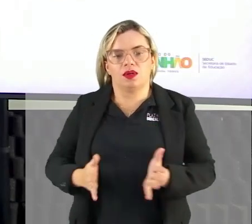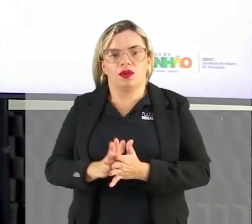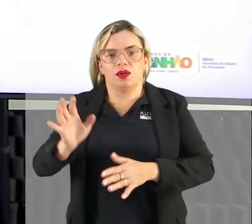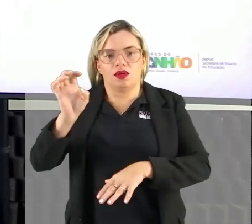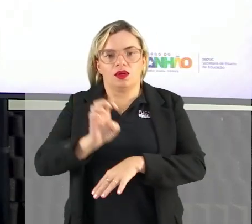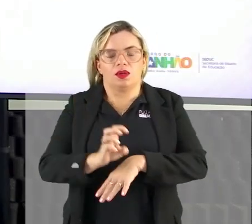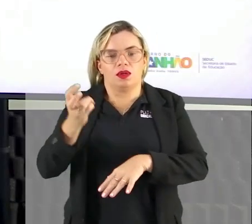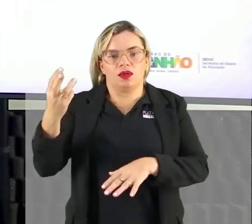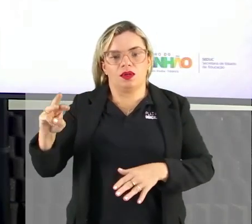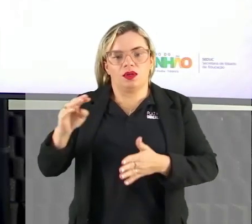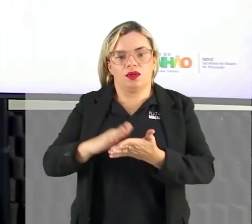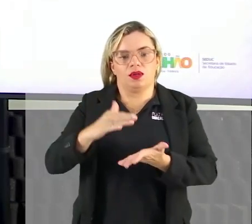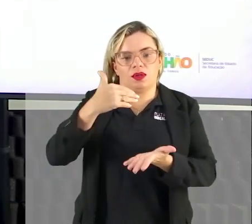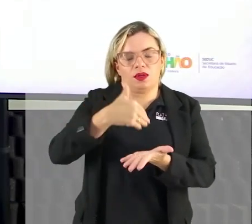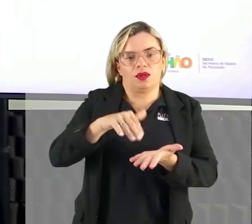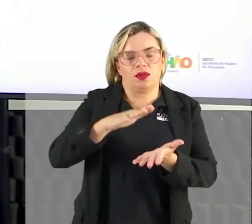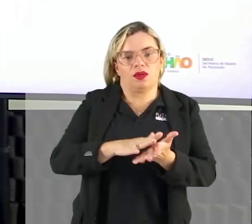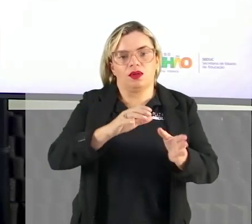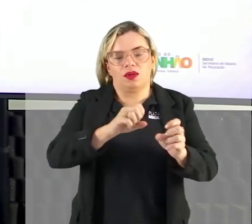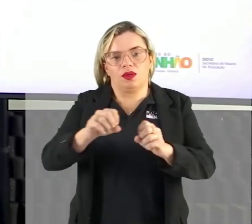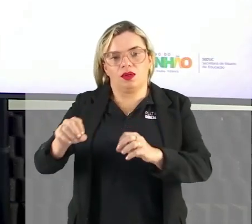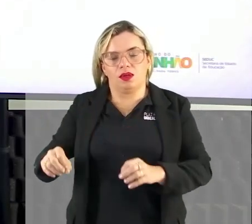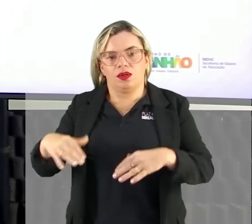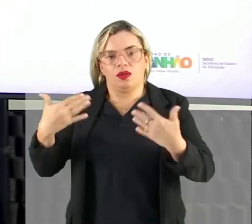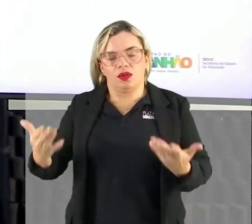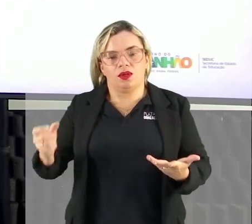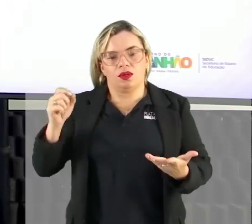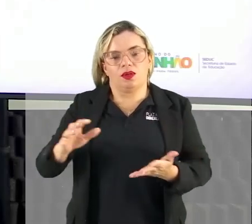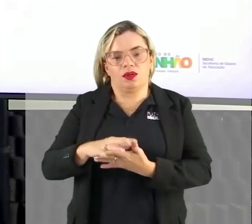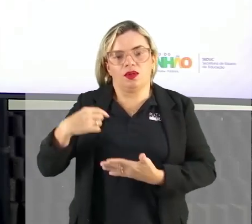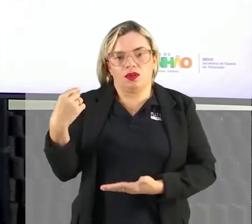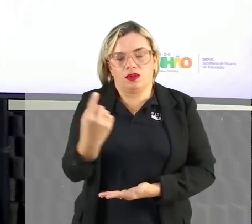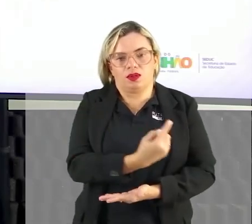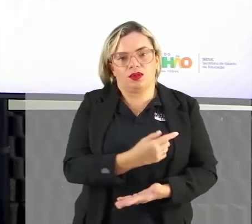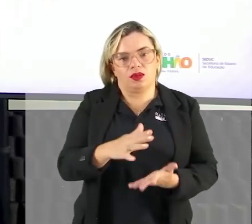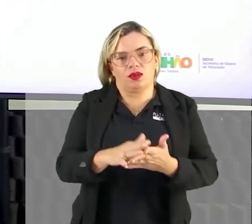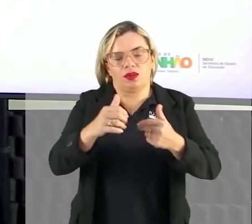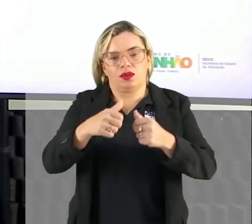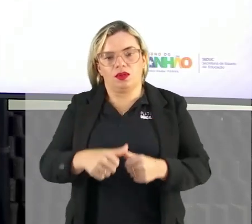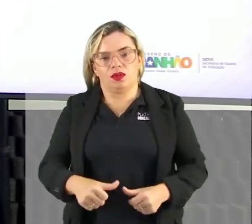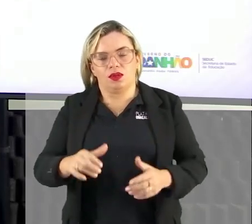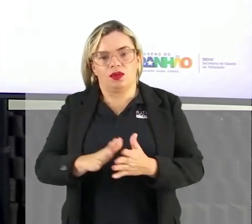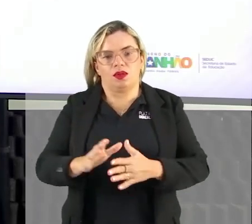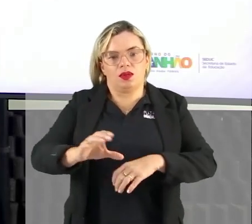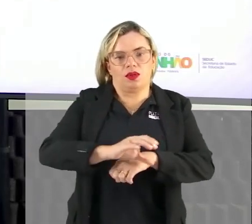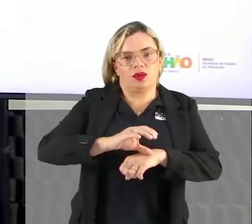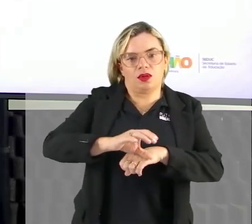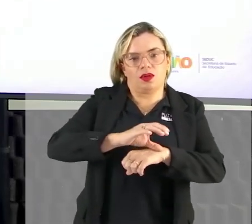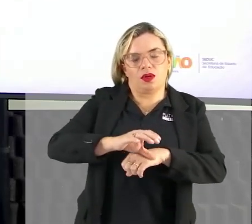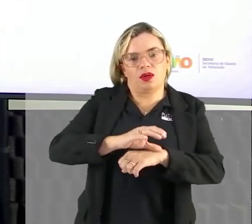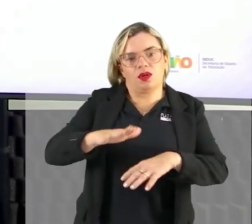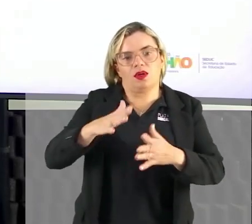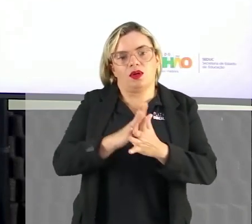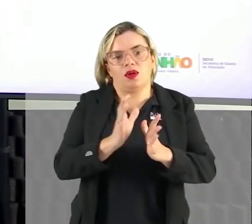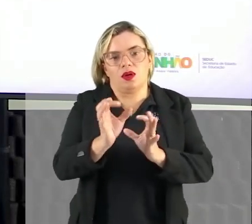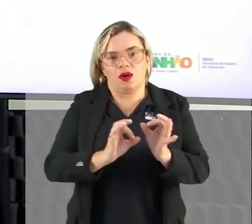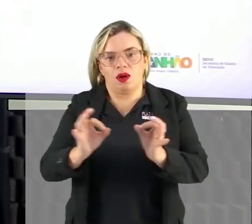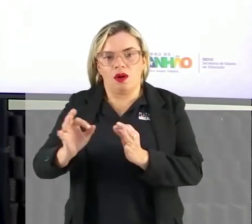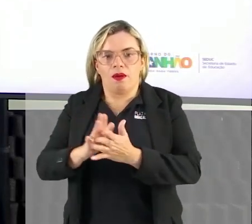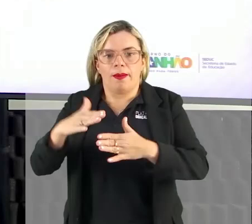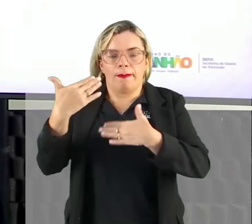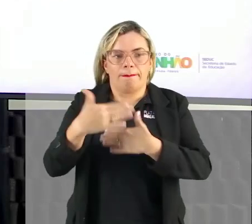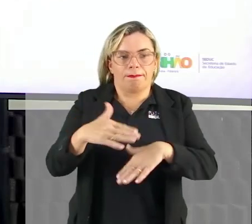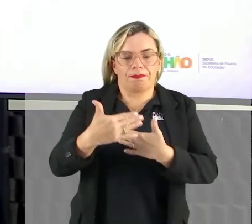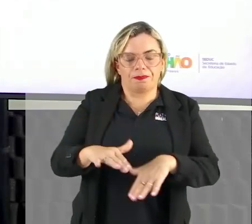Maranhão, por meio da Secretaria de Educação do Estado, né? Nós estamos aqui nesse cursinho preparatório para as provas